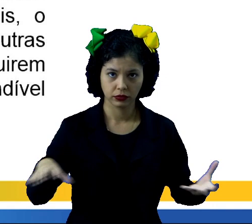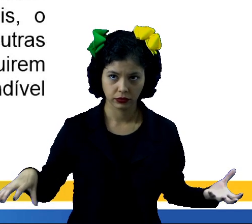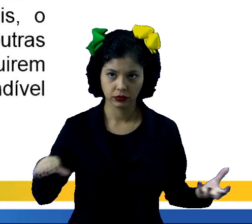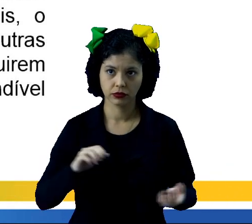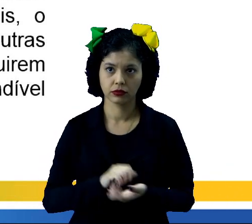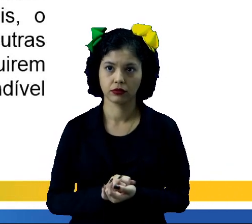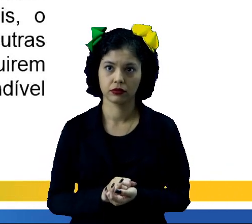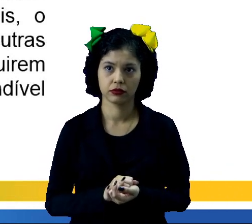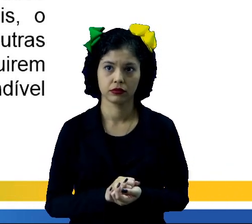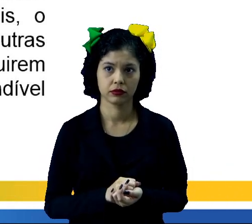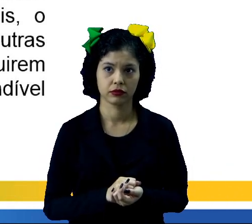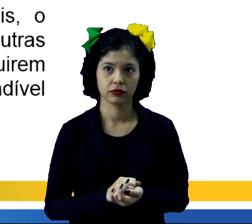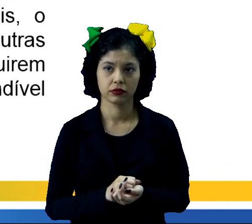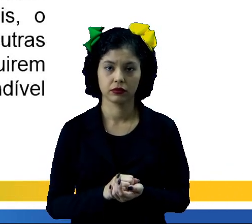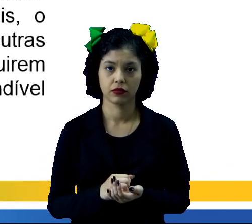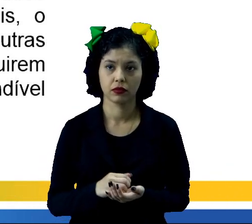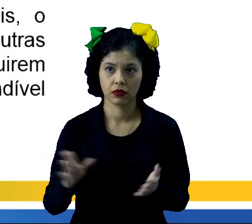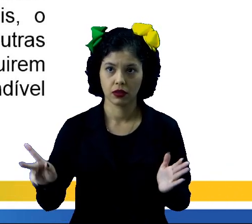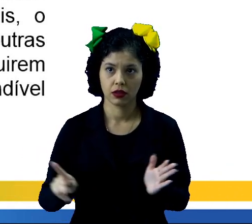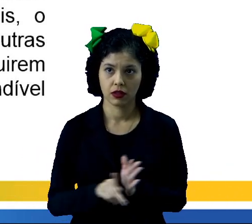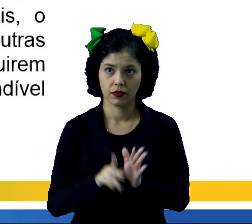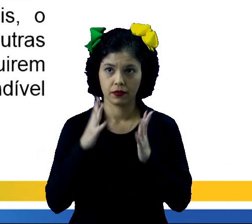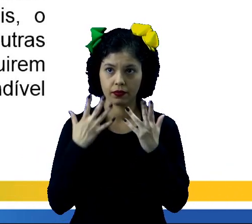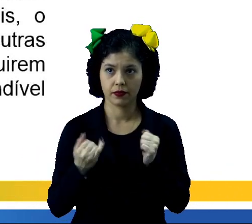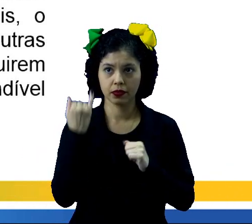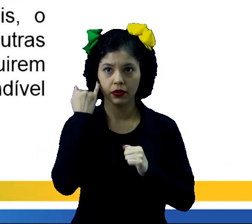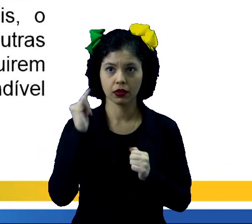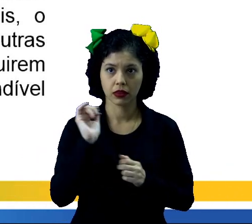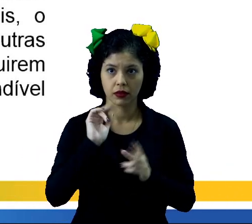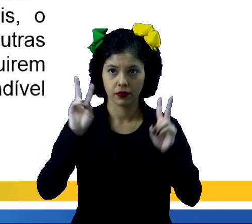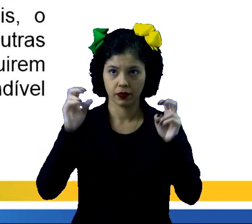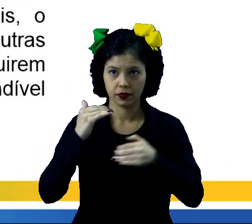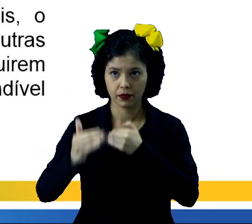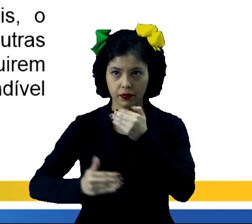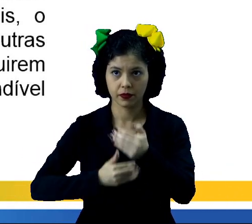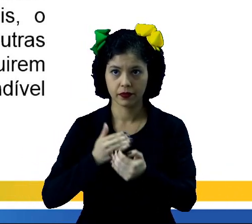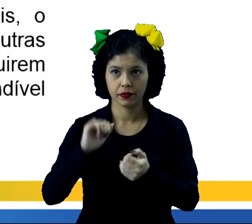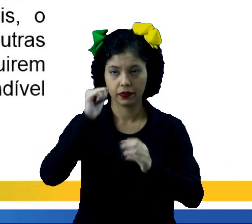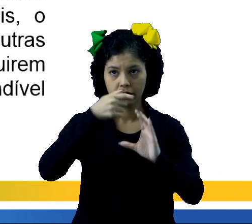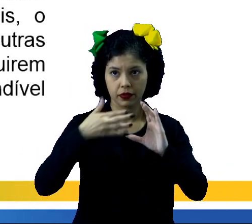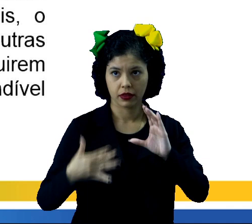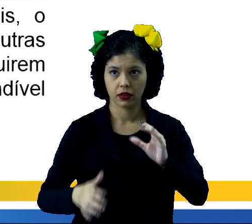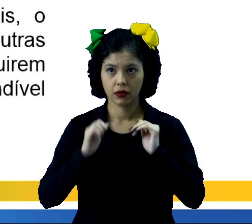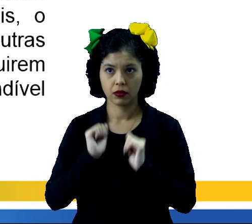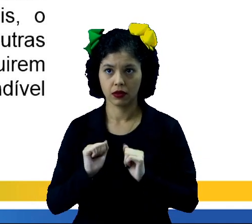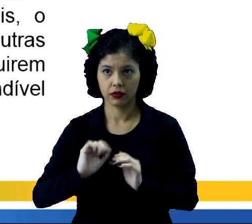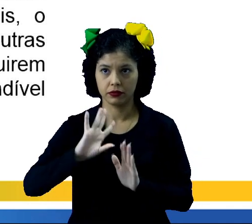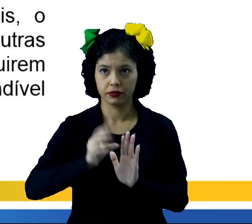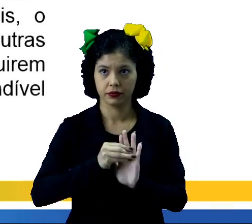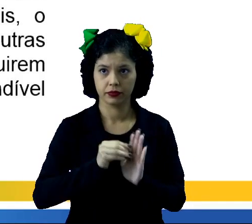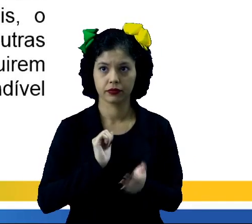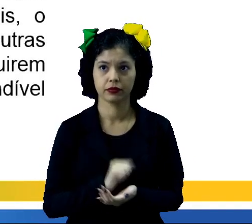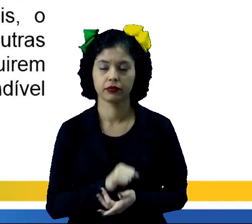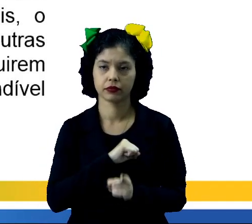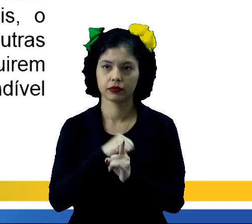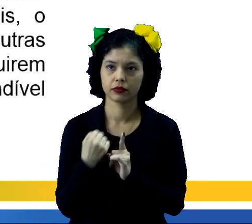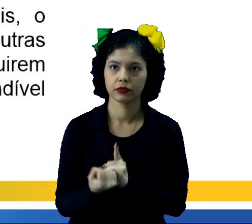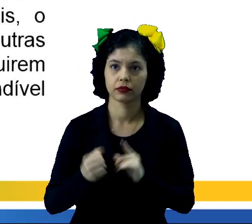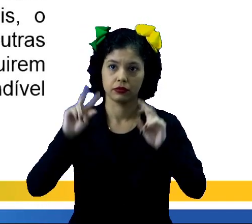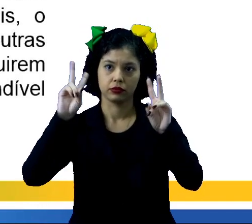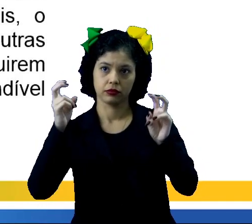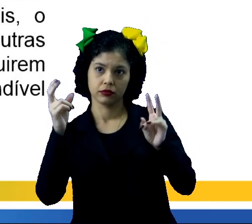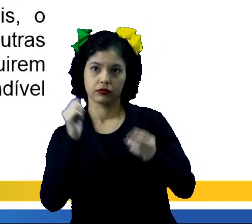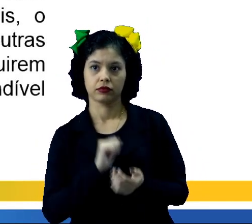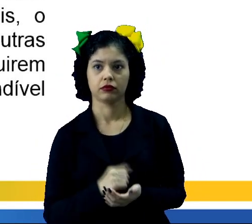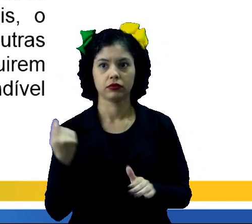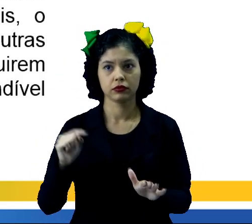continentes. Ele compactuava com a ideia de que a teoria da evolução das espécies do Darwin poderia ser aplicada à sociedade. E tal teoria,